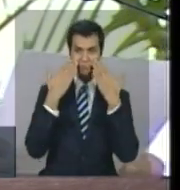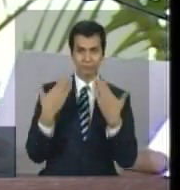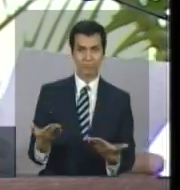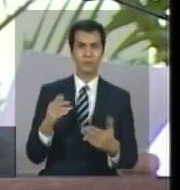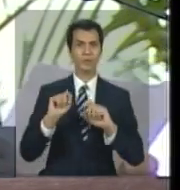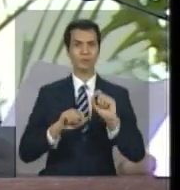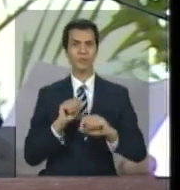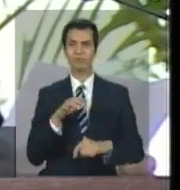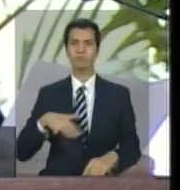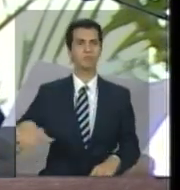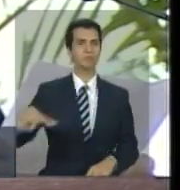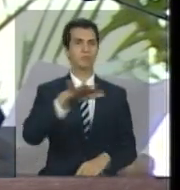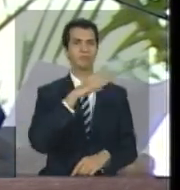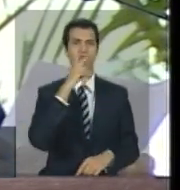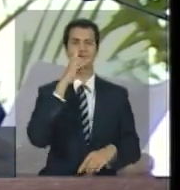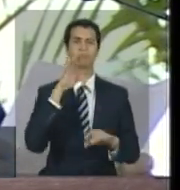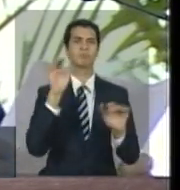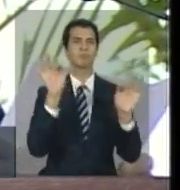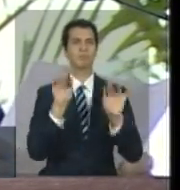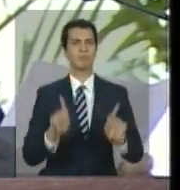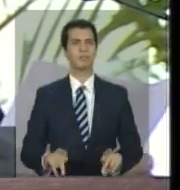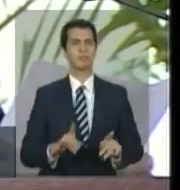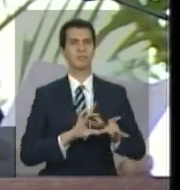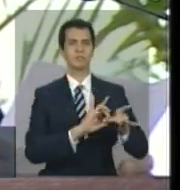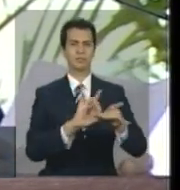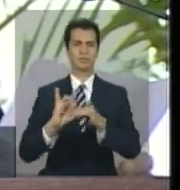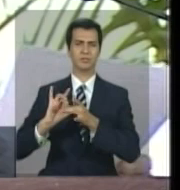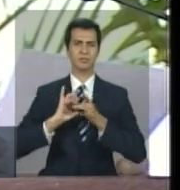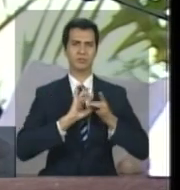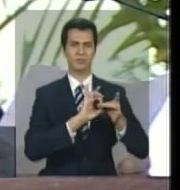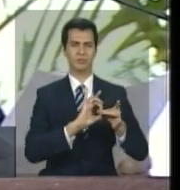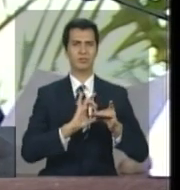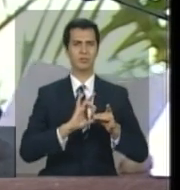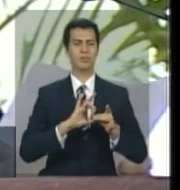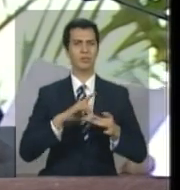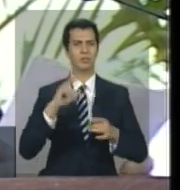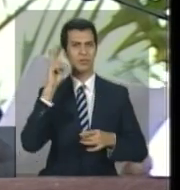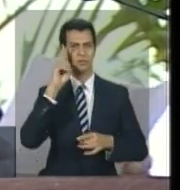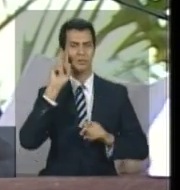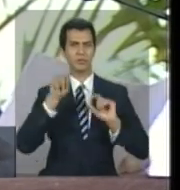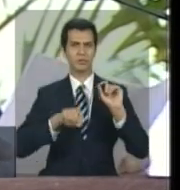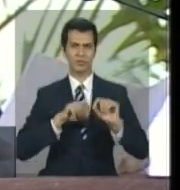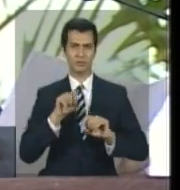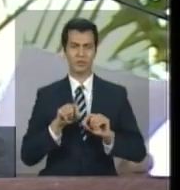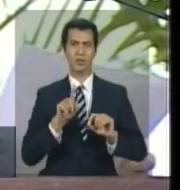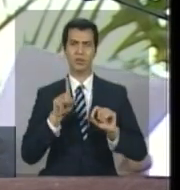genuína atmosfera fraterna, que nos remete tanto aos propósitos